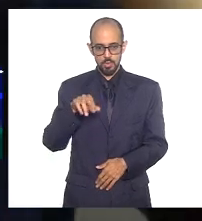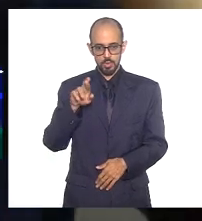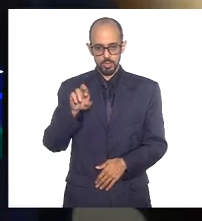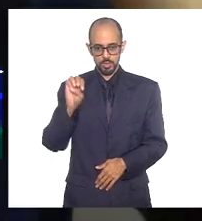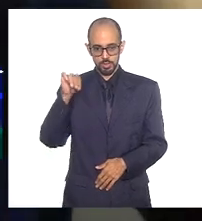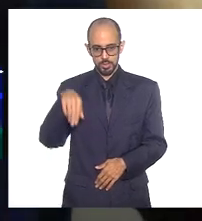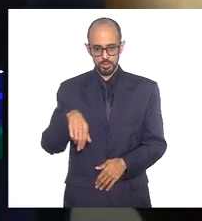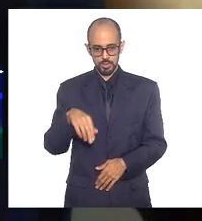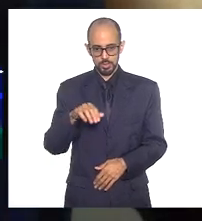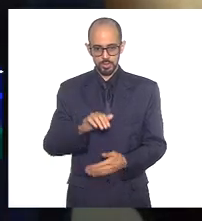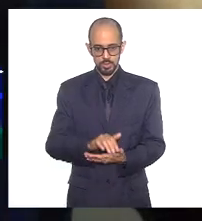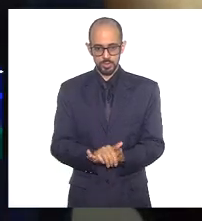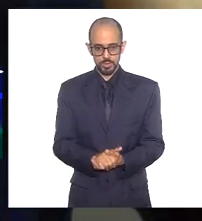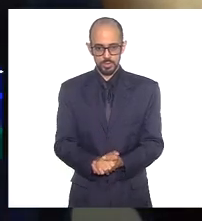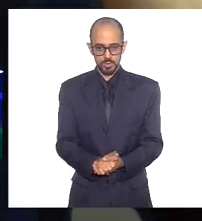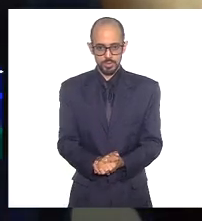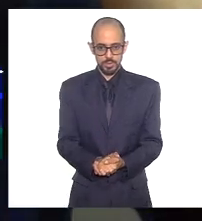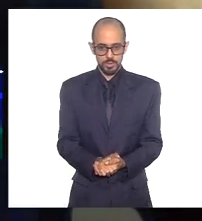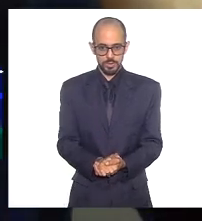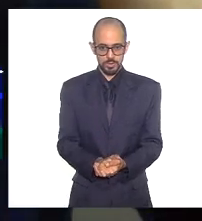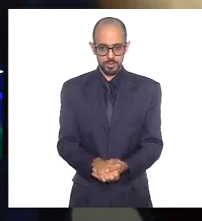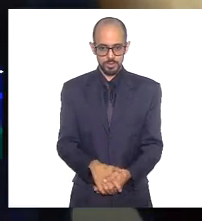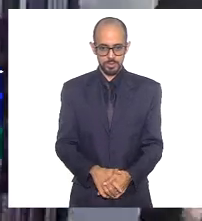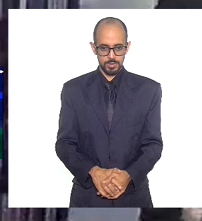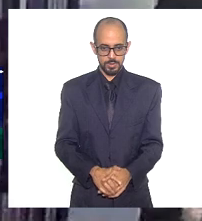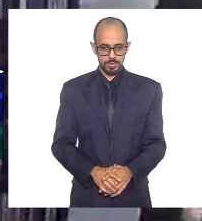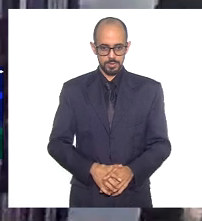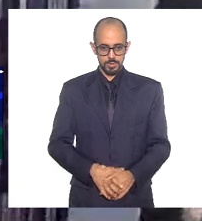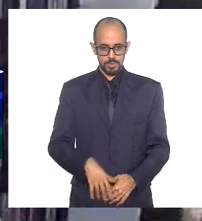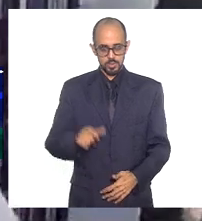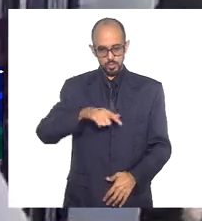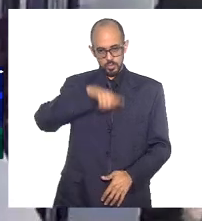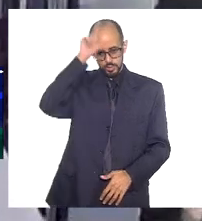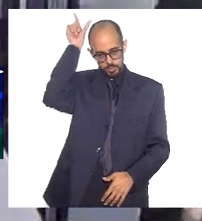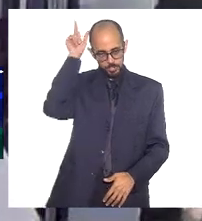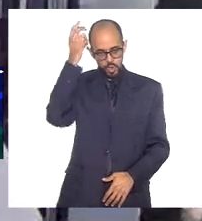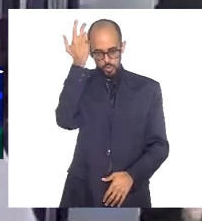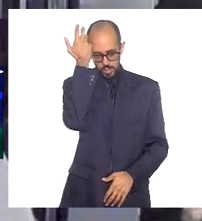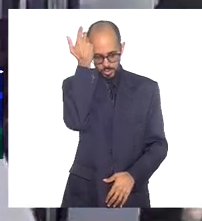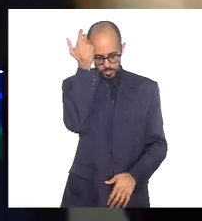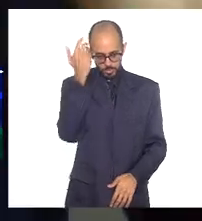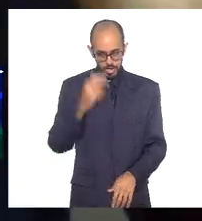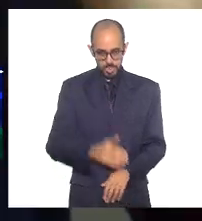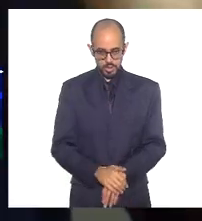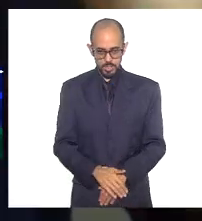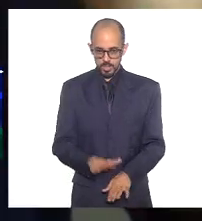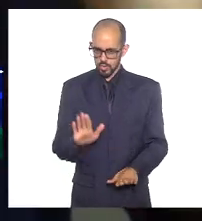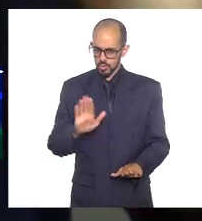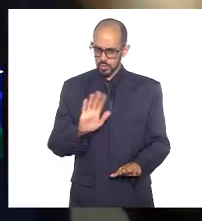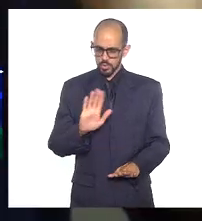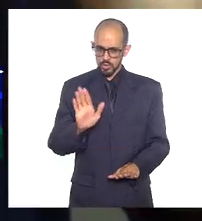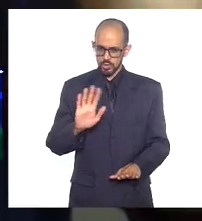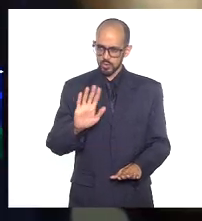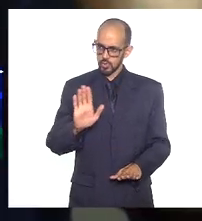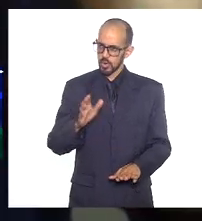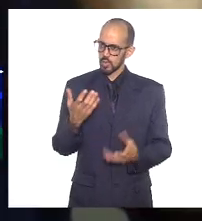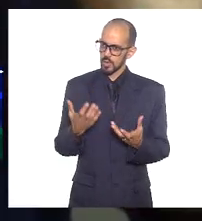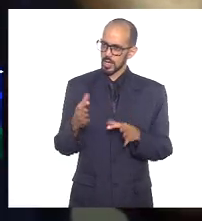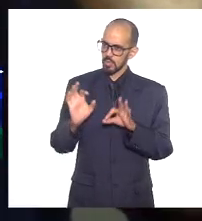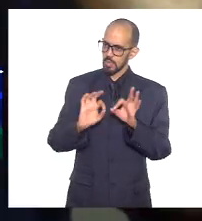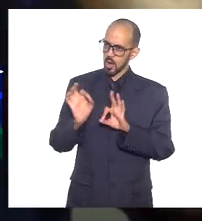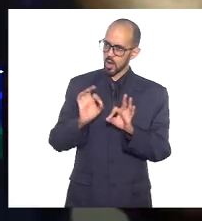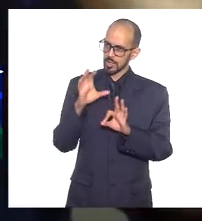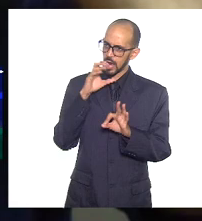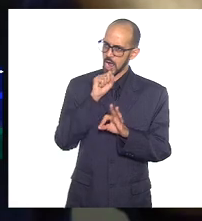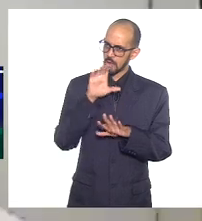eu também presidente Heliomar Coelho Luiz Paulo Heliomar Coelho não, não presidente eu quero uma questão de ordem